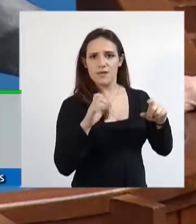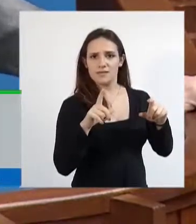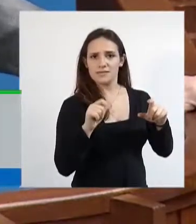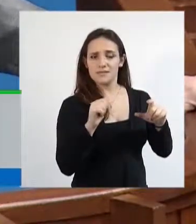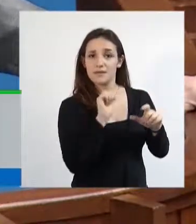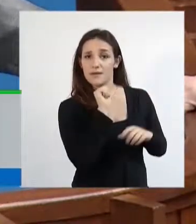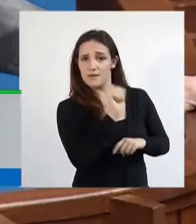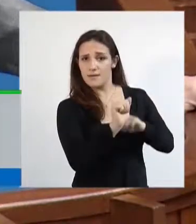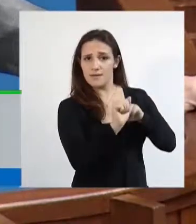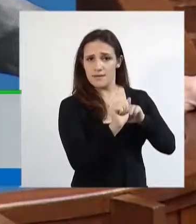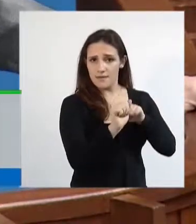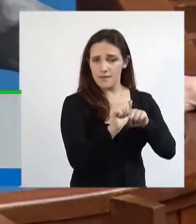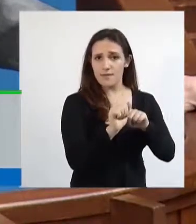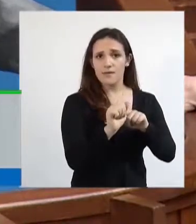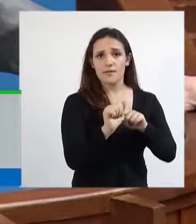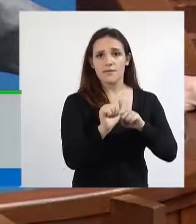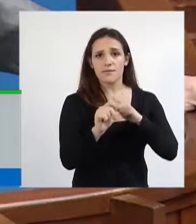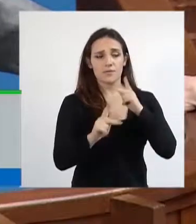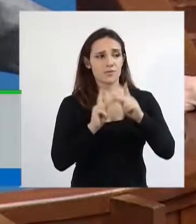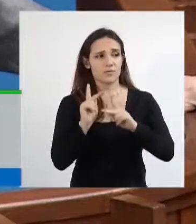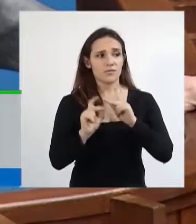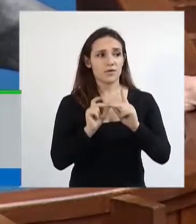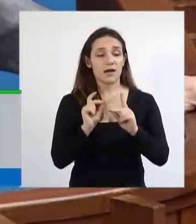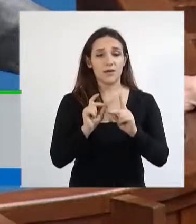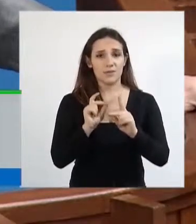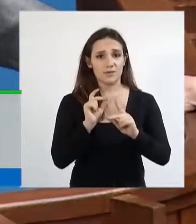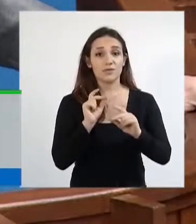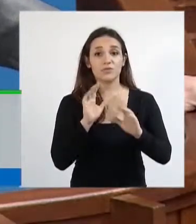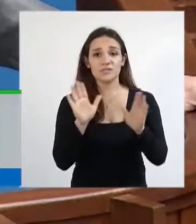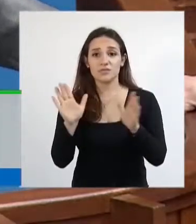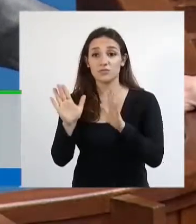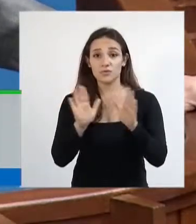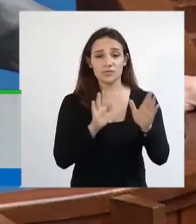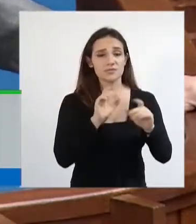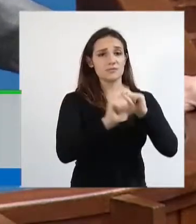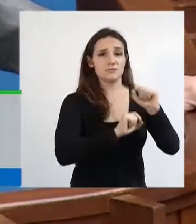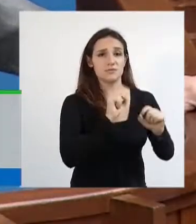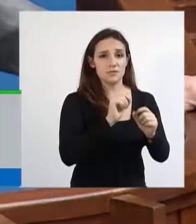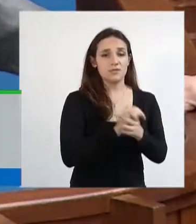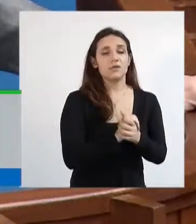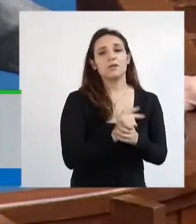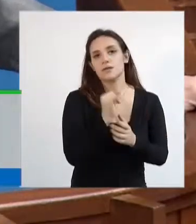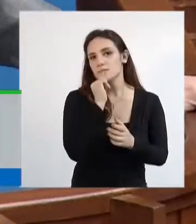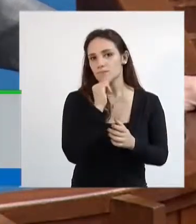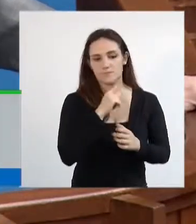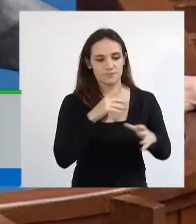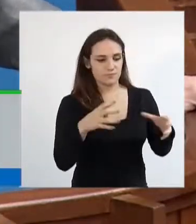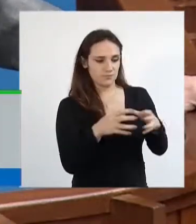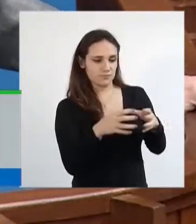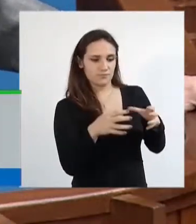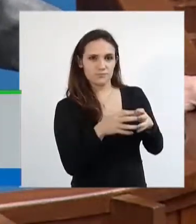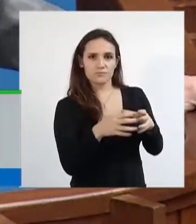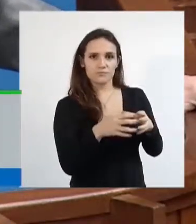aspecto, deputado Capitão Contar, absurdo. Quando nós tivemos aquela crise de energia lá, aquelas concessões do não